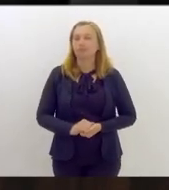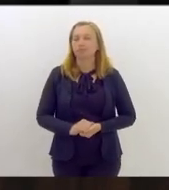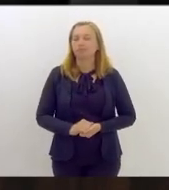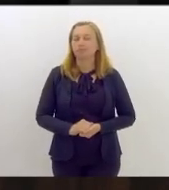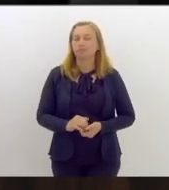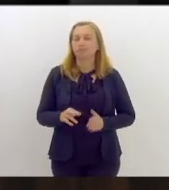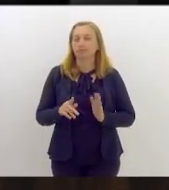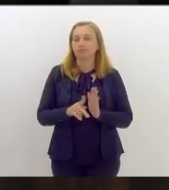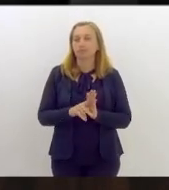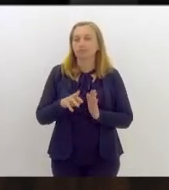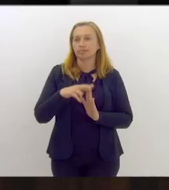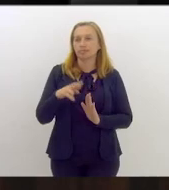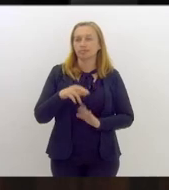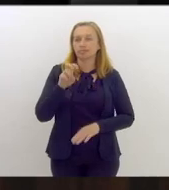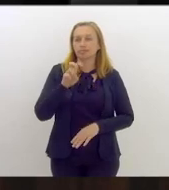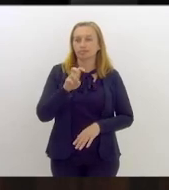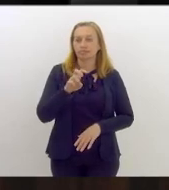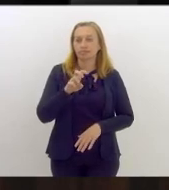Projeto de resolução